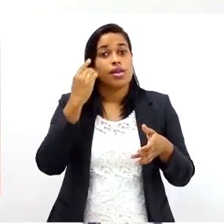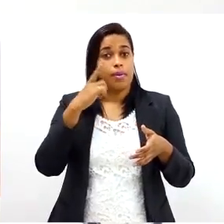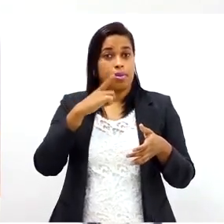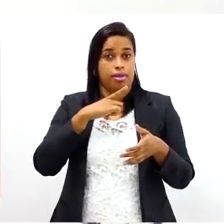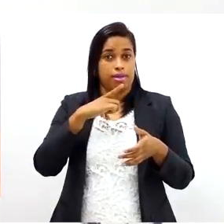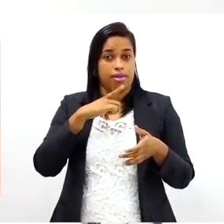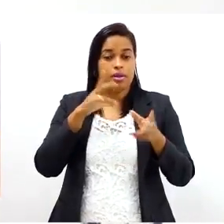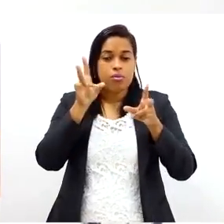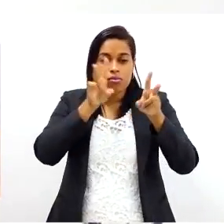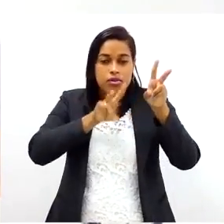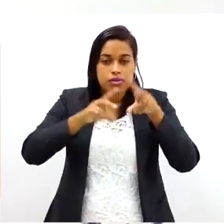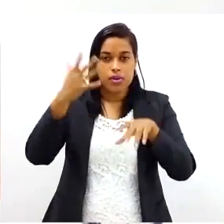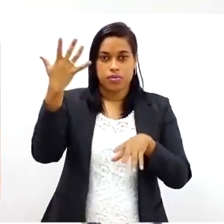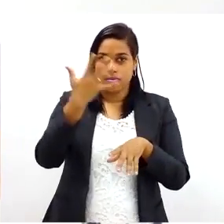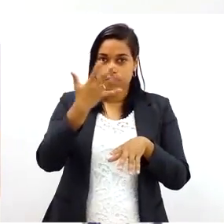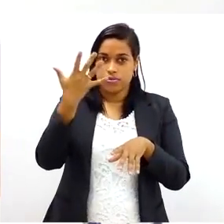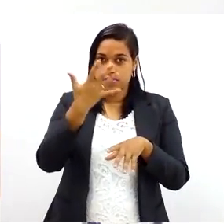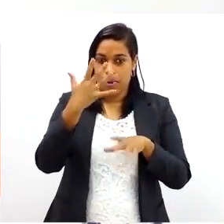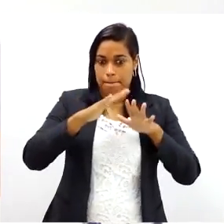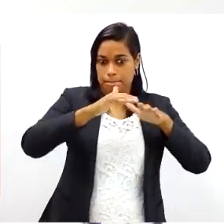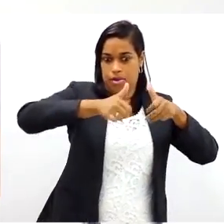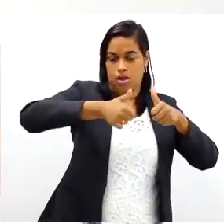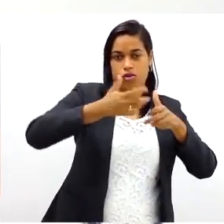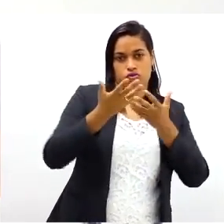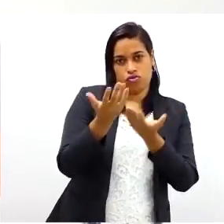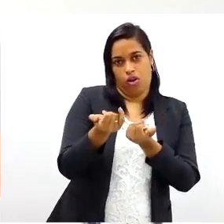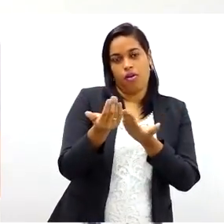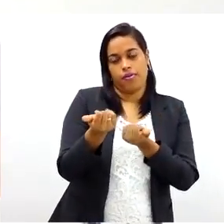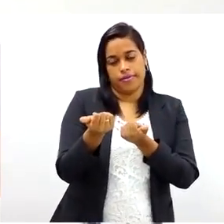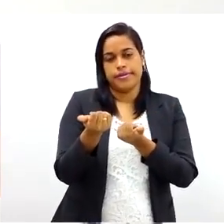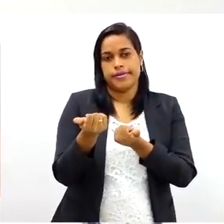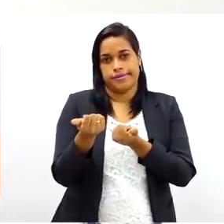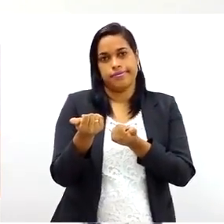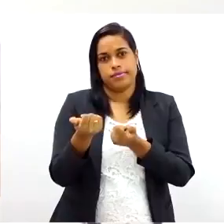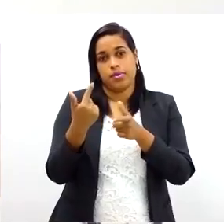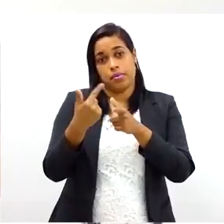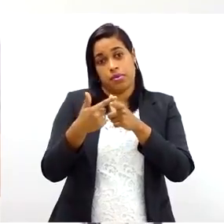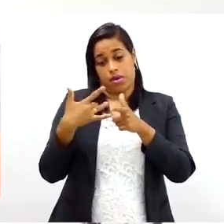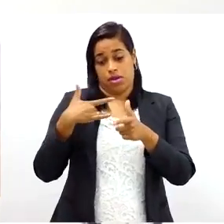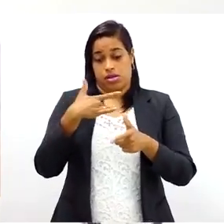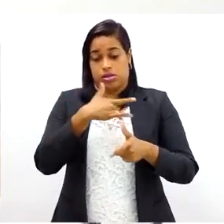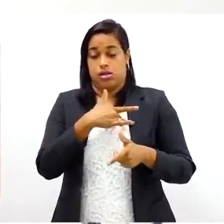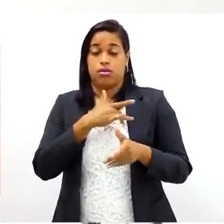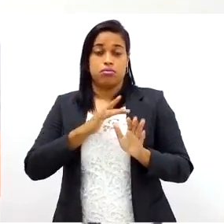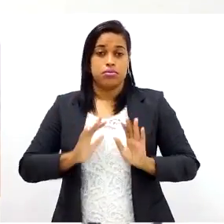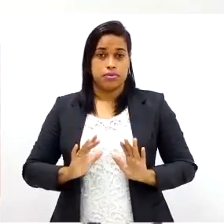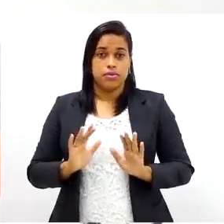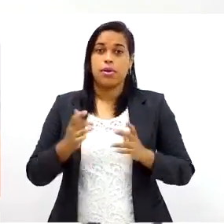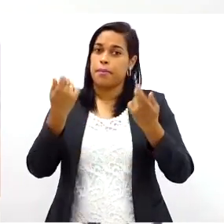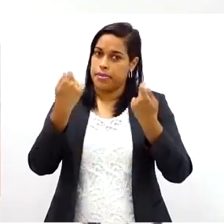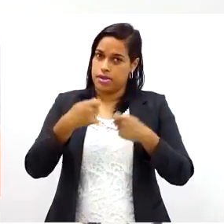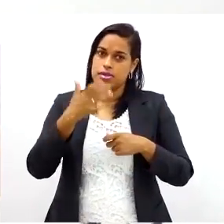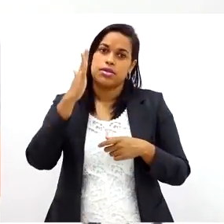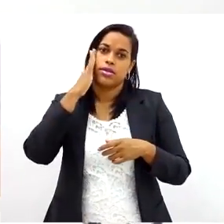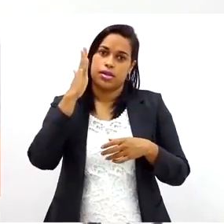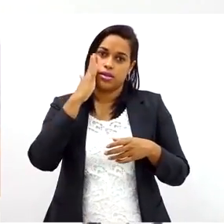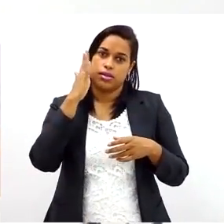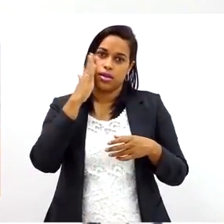têm a visão menos aguçada do que os jovens. Então isso também é um fator a ser levado